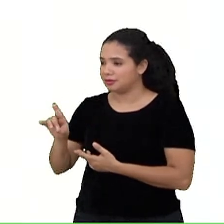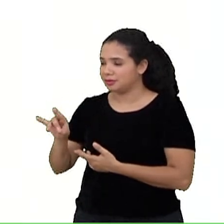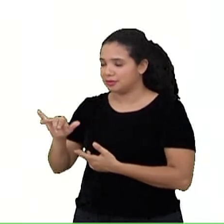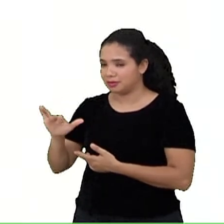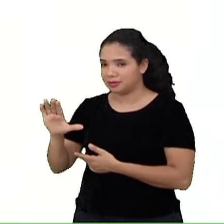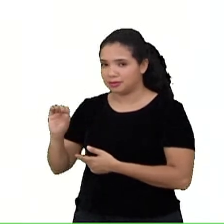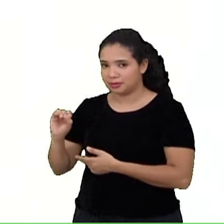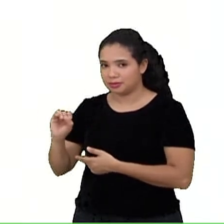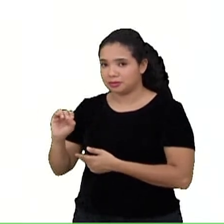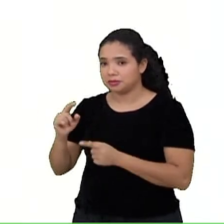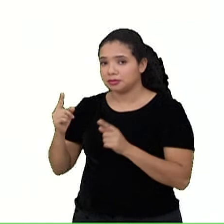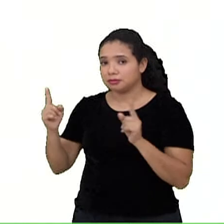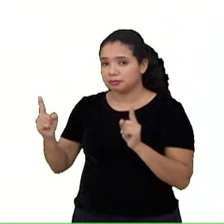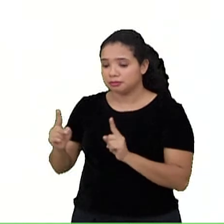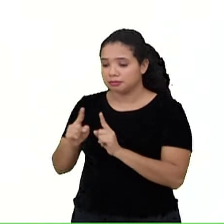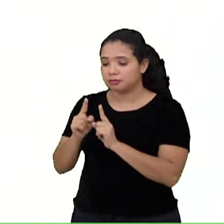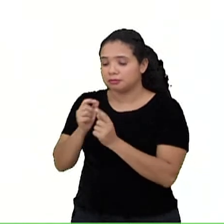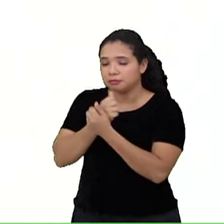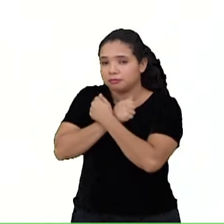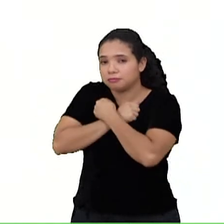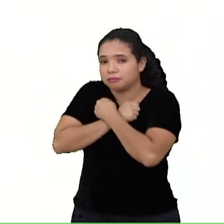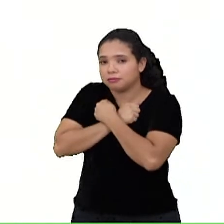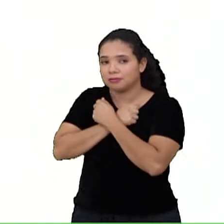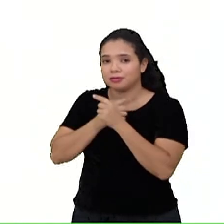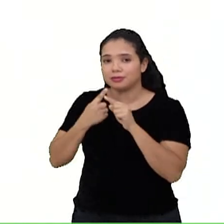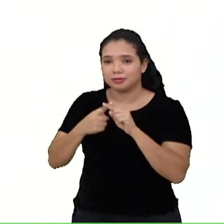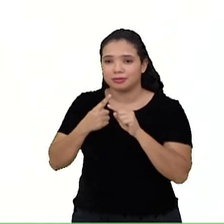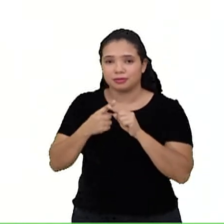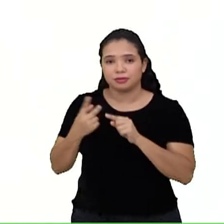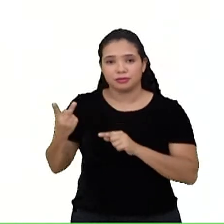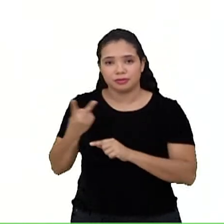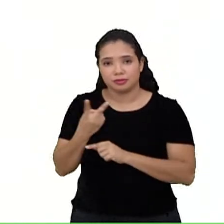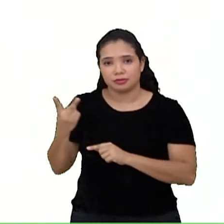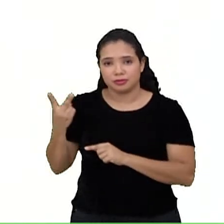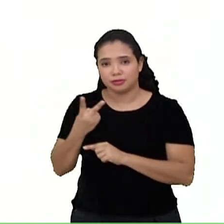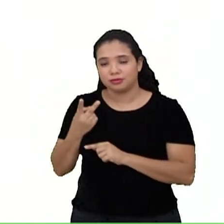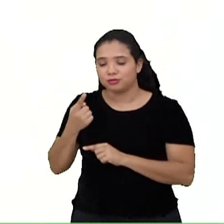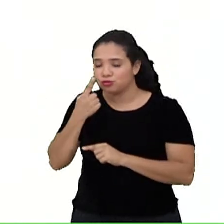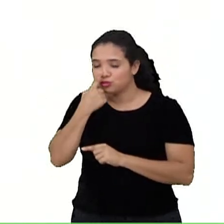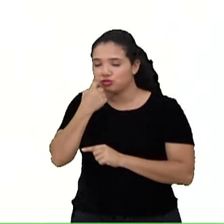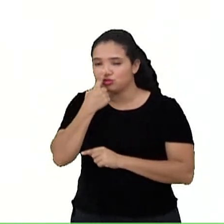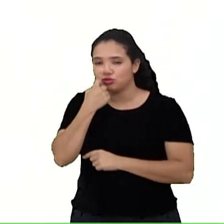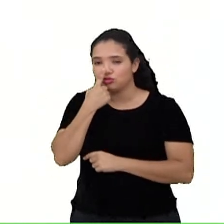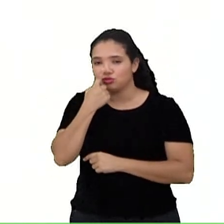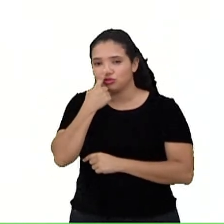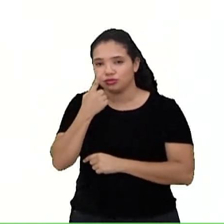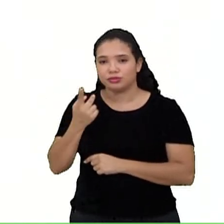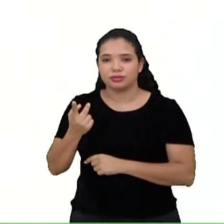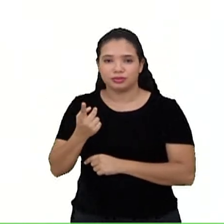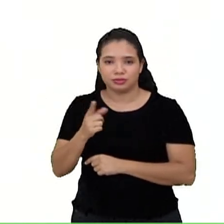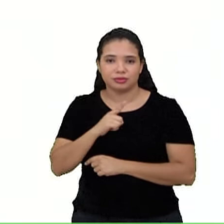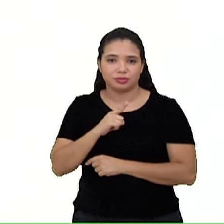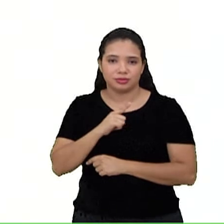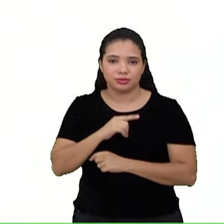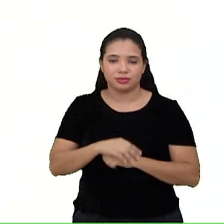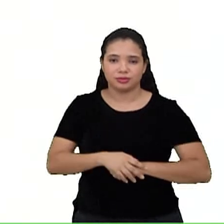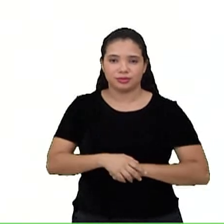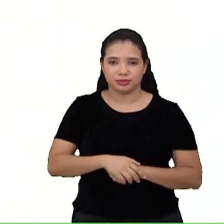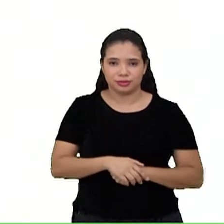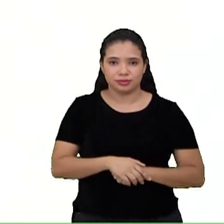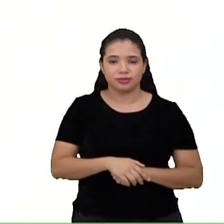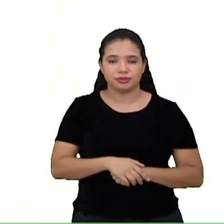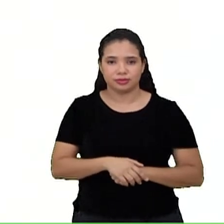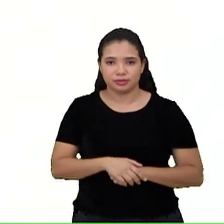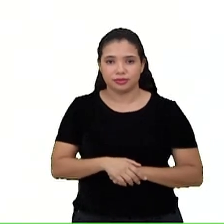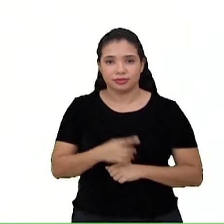por que eles estão abraçadinhos entre si? Porque ambos possuem afinidade, tá bom? Eles vão ter uma afinidade entre